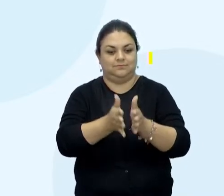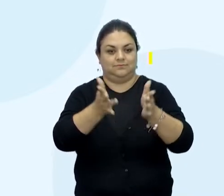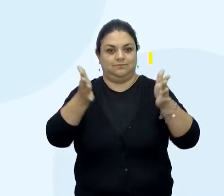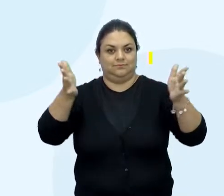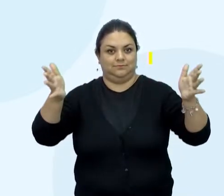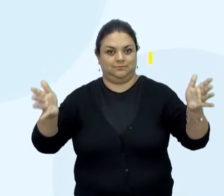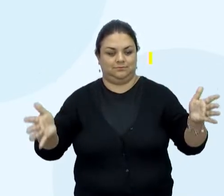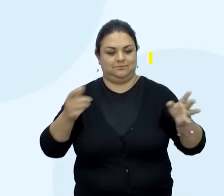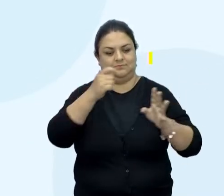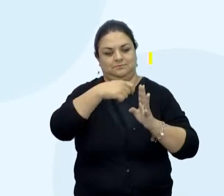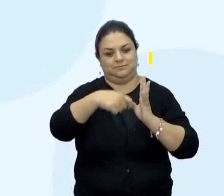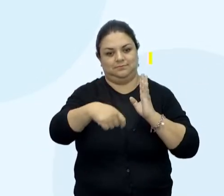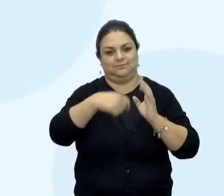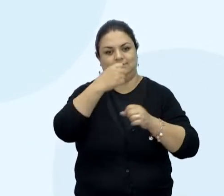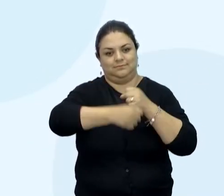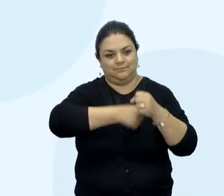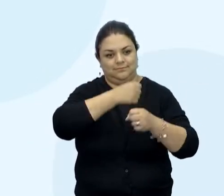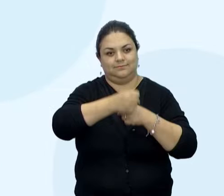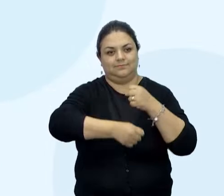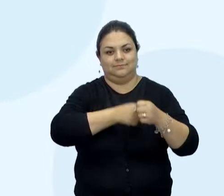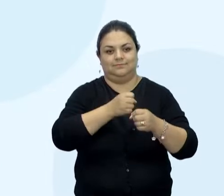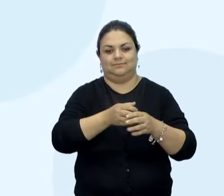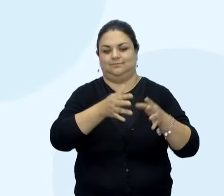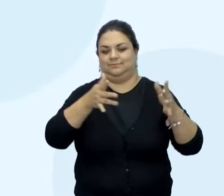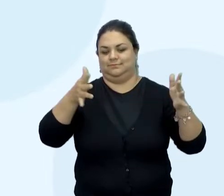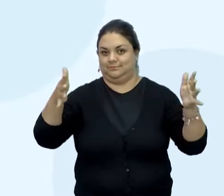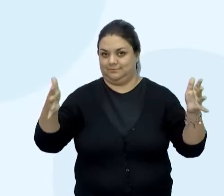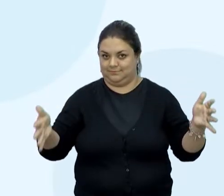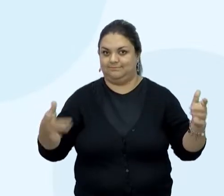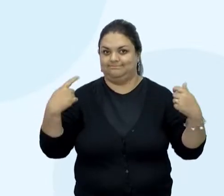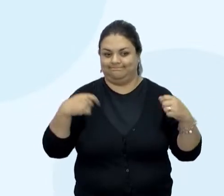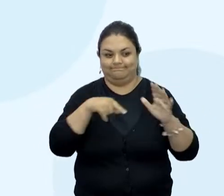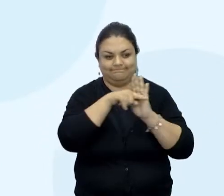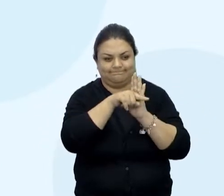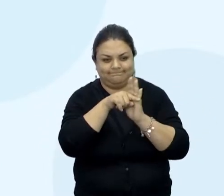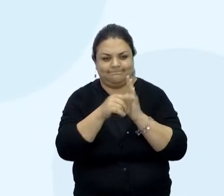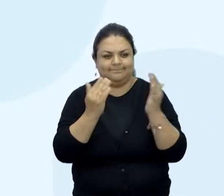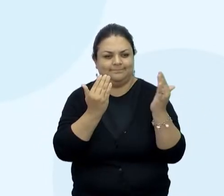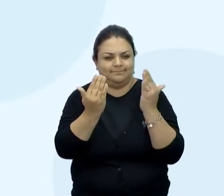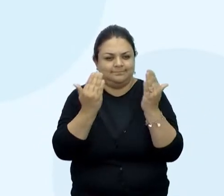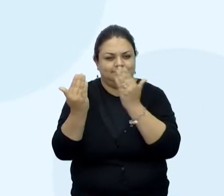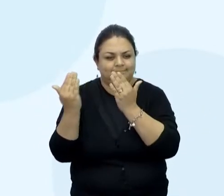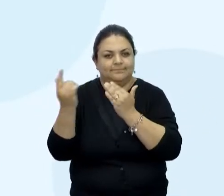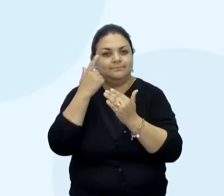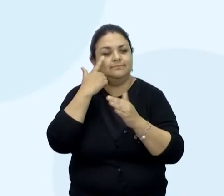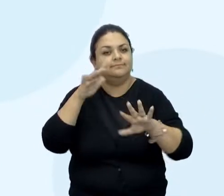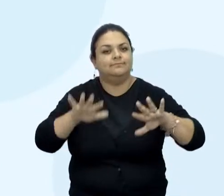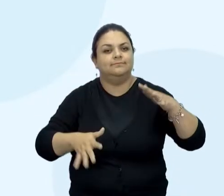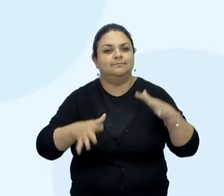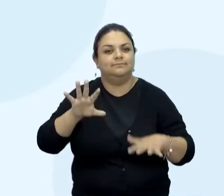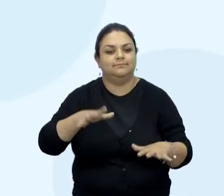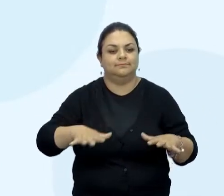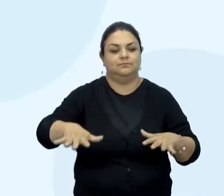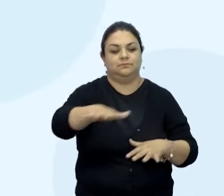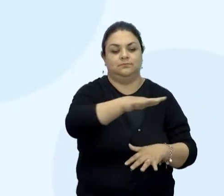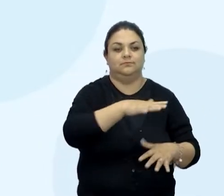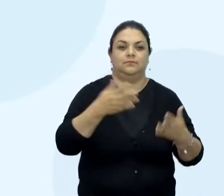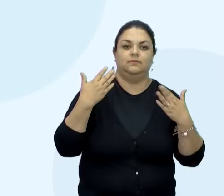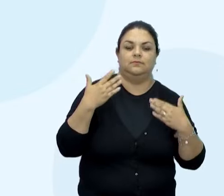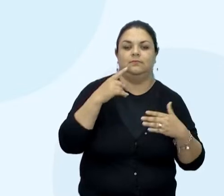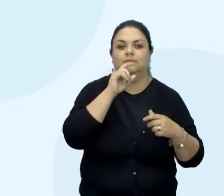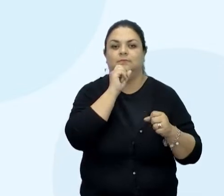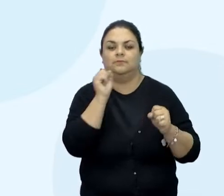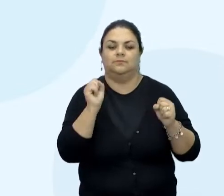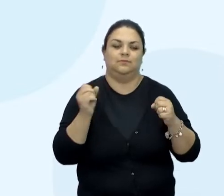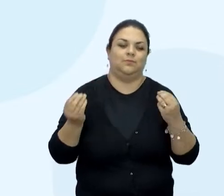Sim, é verdade. O período de um ano, eu peguei aqui, Só porque a gente está tirando a média anual,